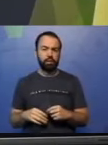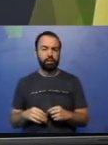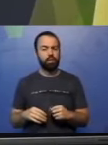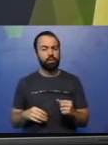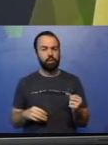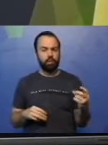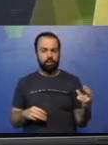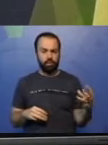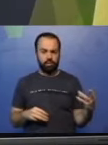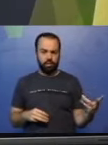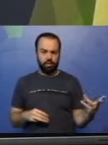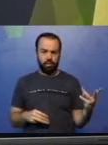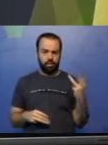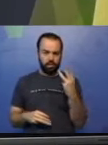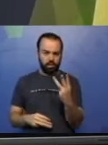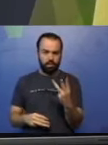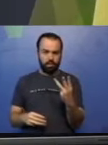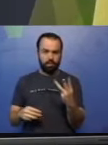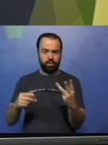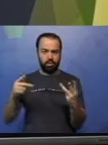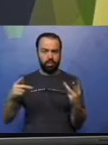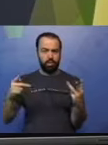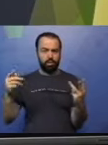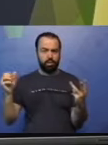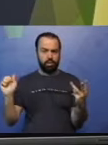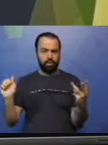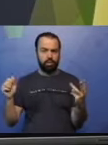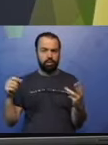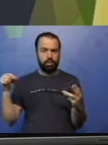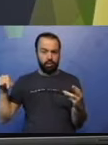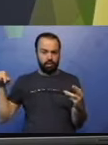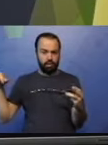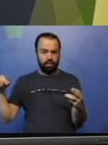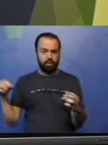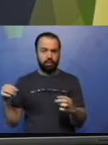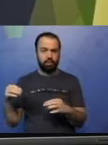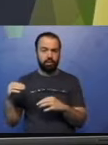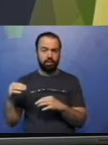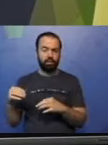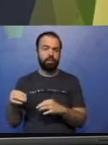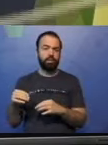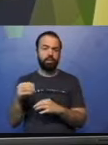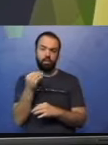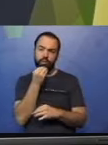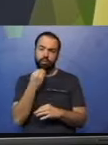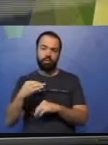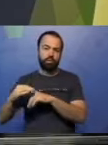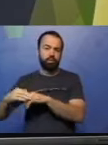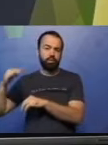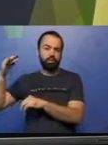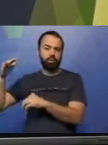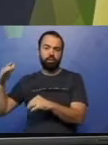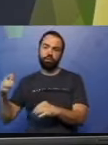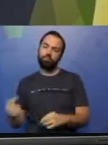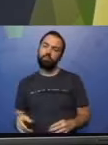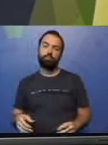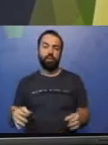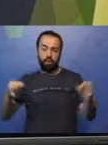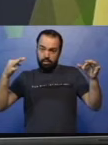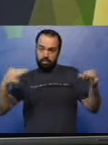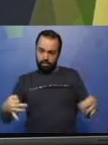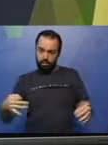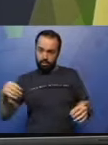par do que sai a 3. Só que isso não quer dizer que vai sair um par lá.